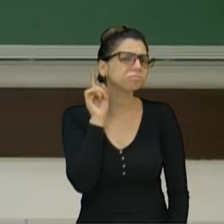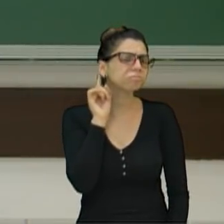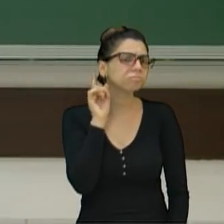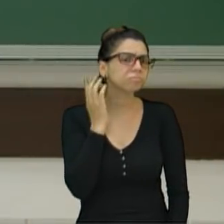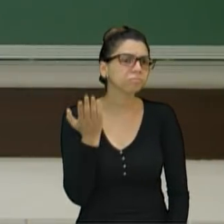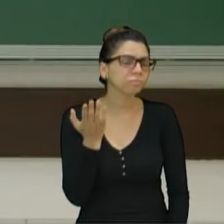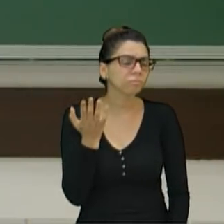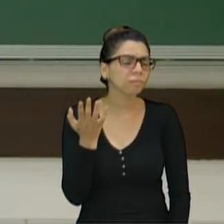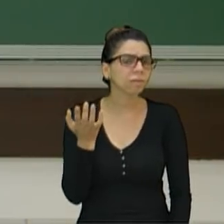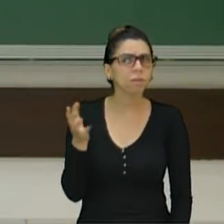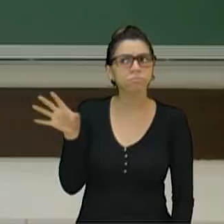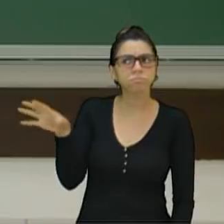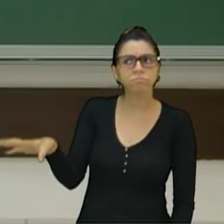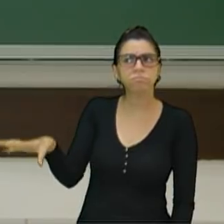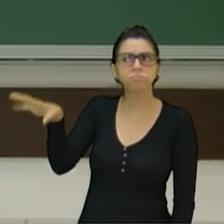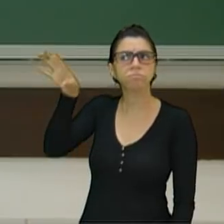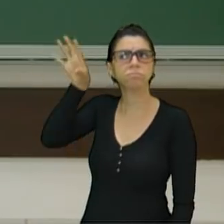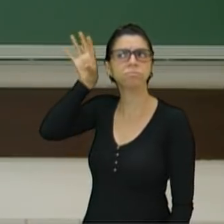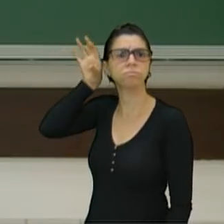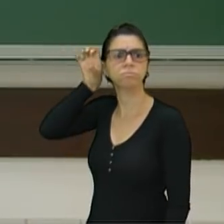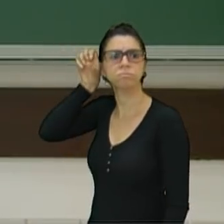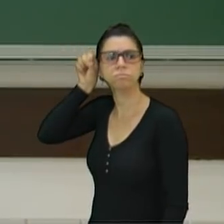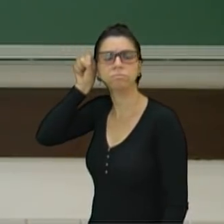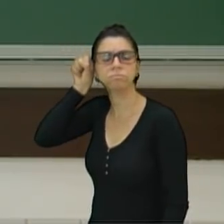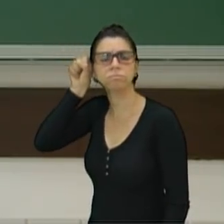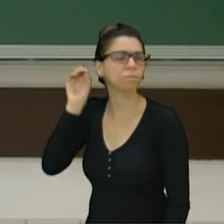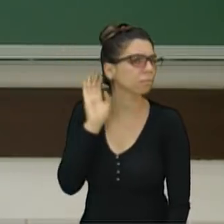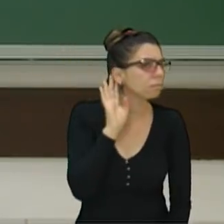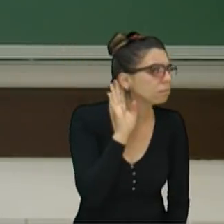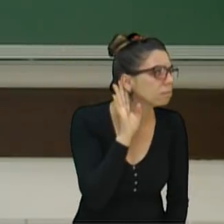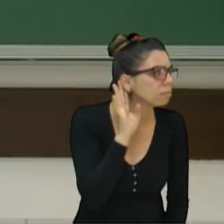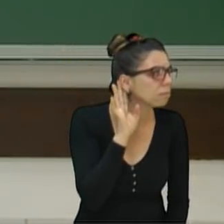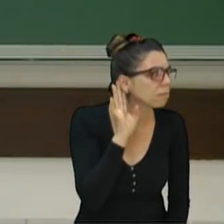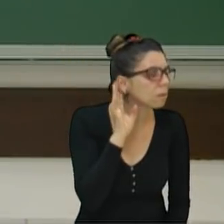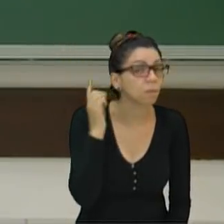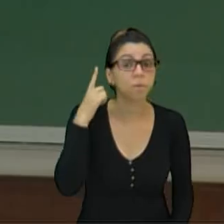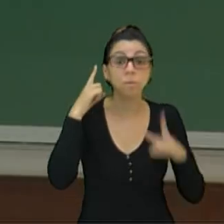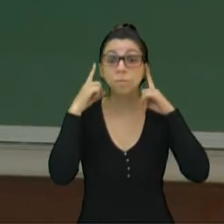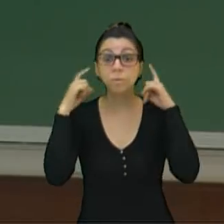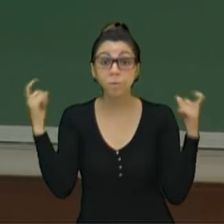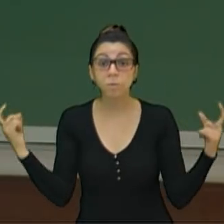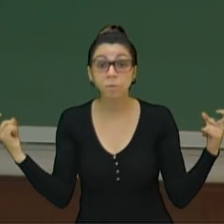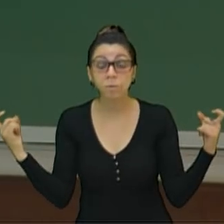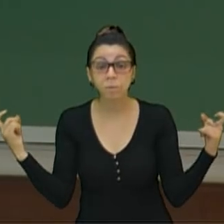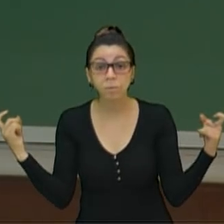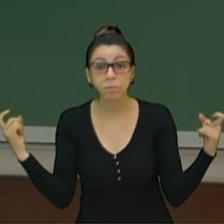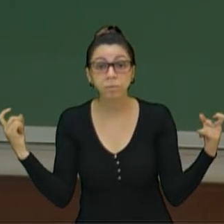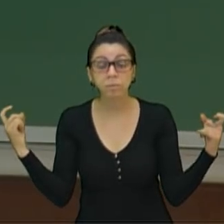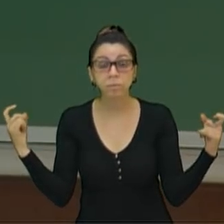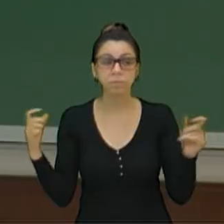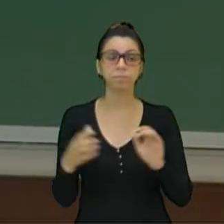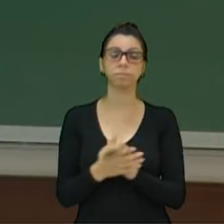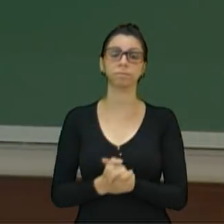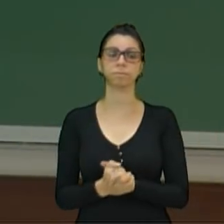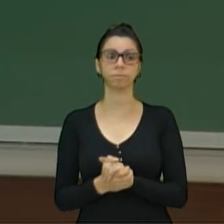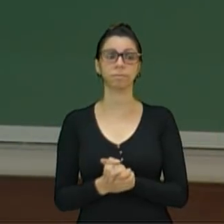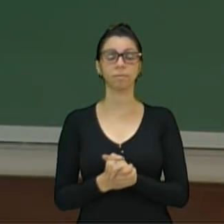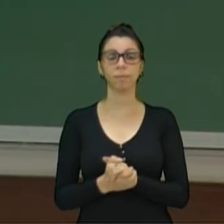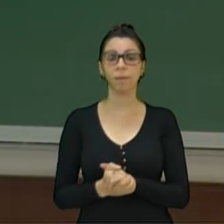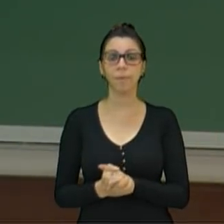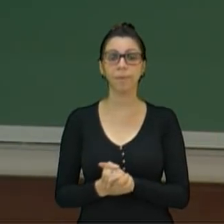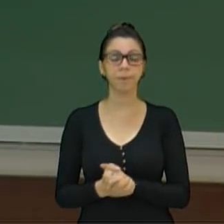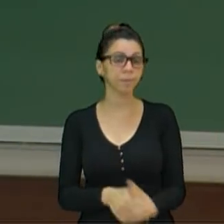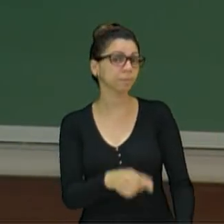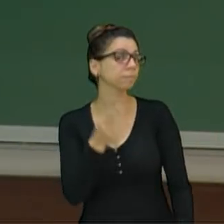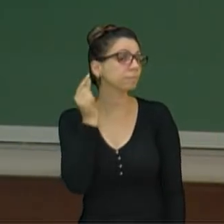está captando... O que vocês falaram? Ótimo, está captando o som, o barulho. Então, a orelha